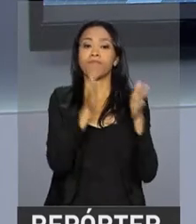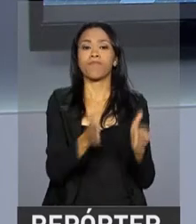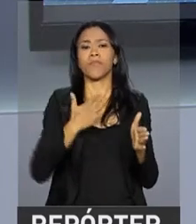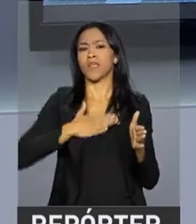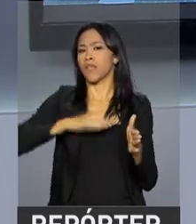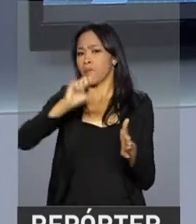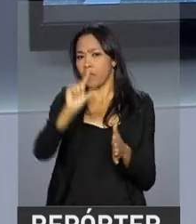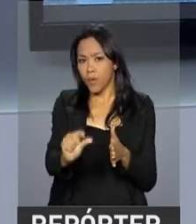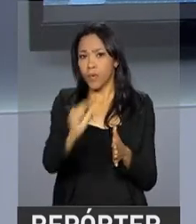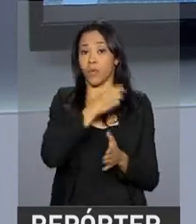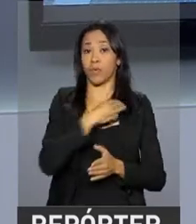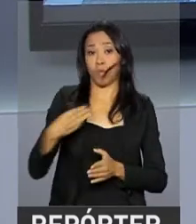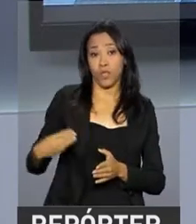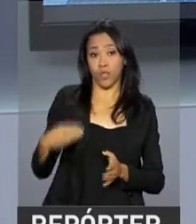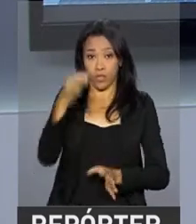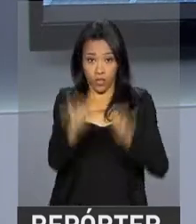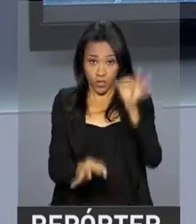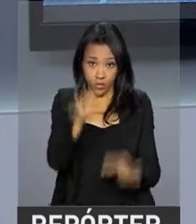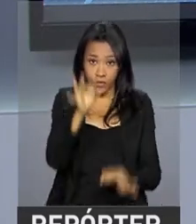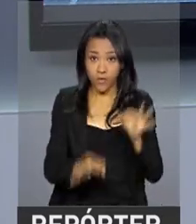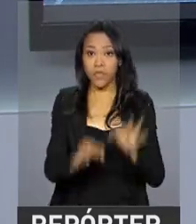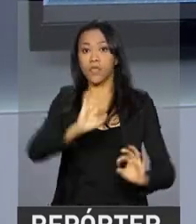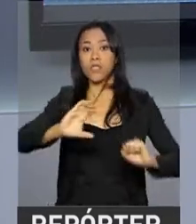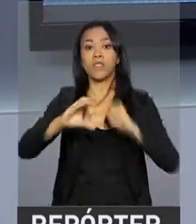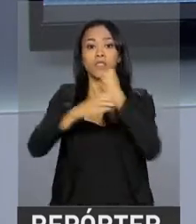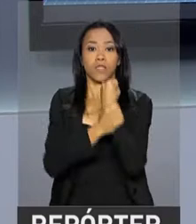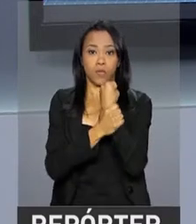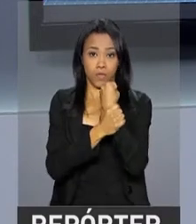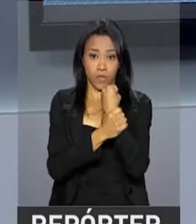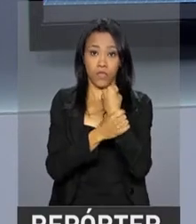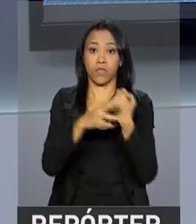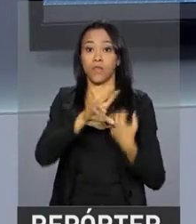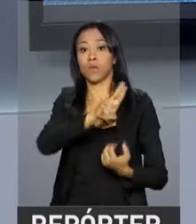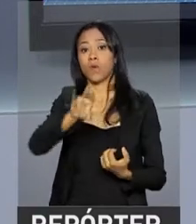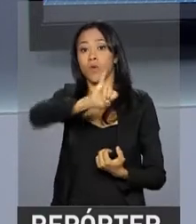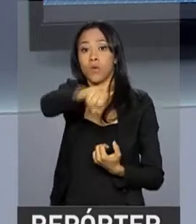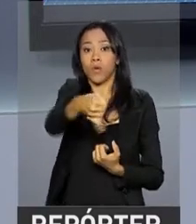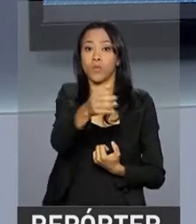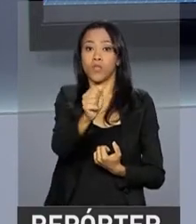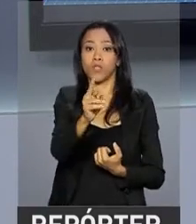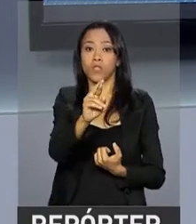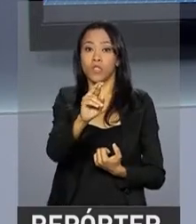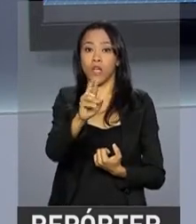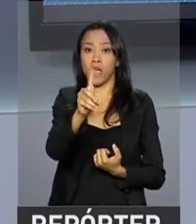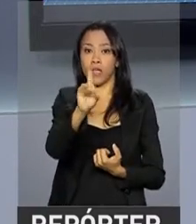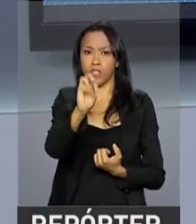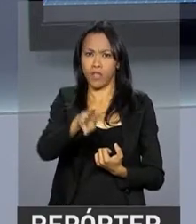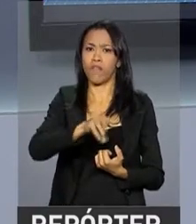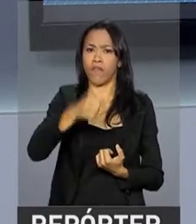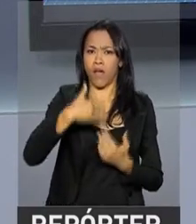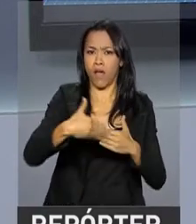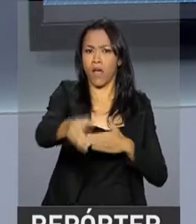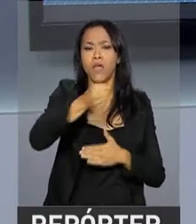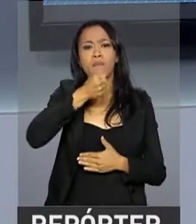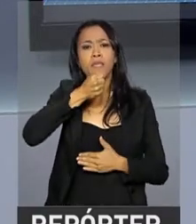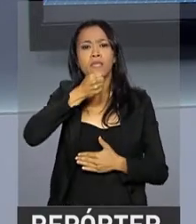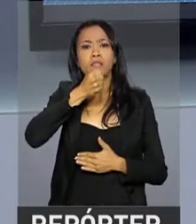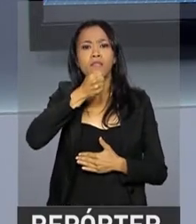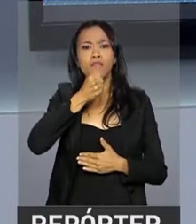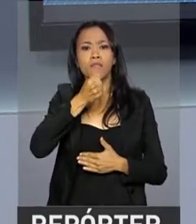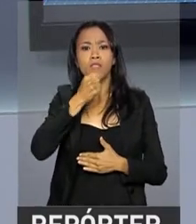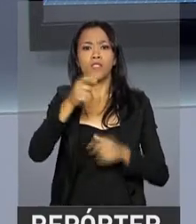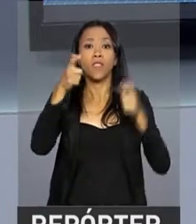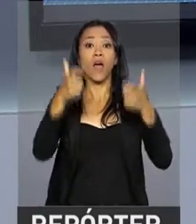daqui a pouco o ministro da justiça e segurança pública torquato jardim vai dar uma entrevista na sede do centro integrado de comando e